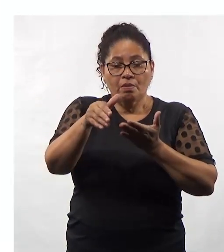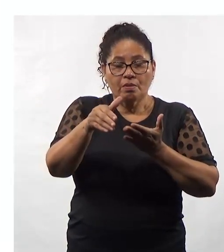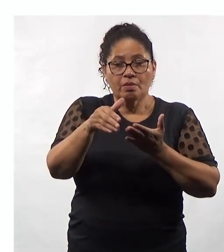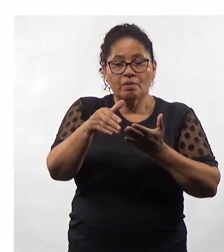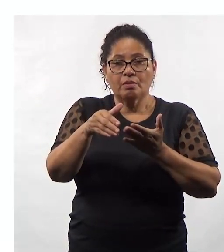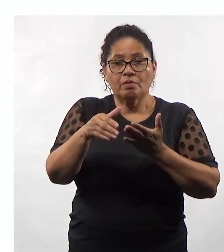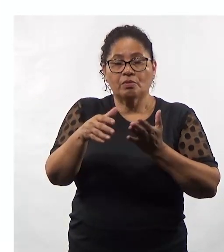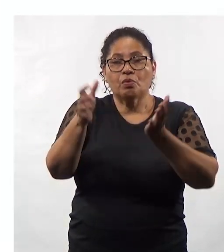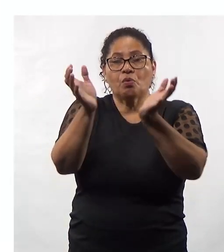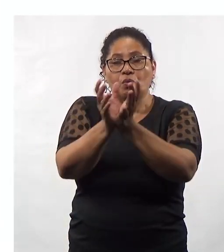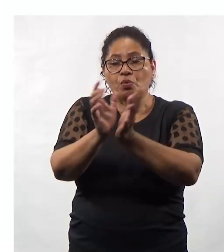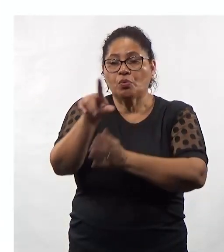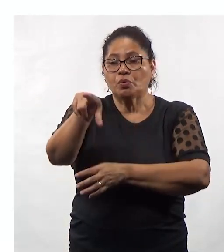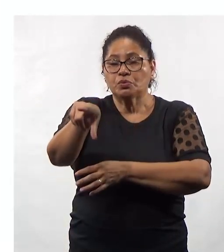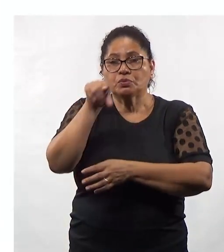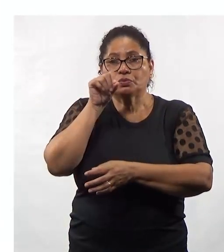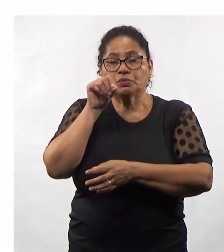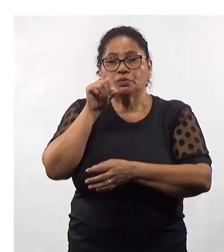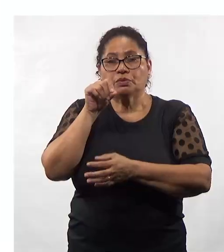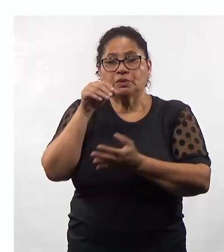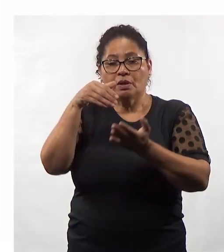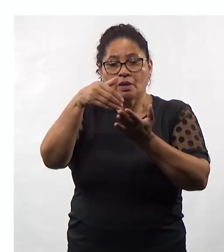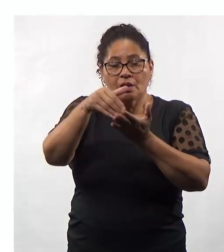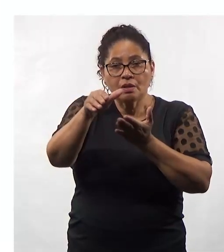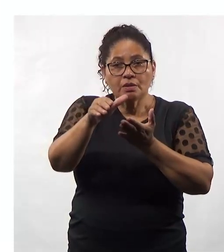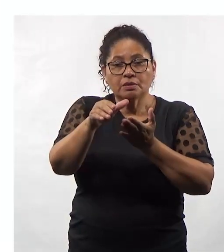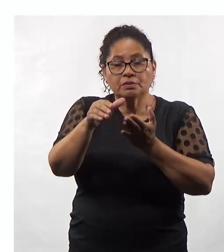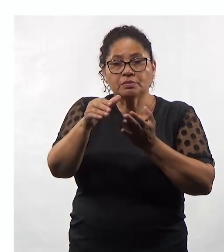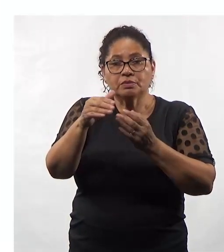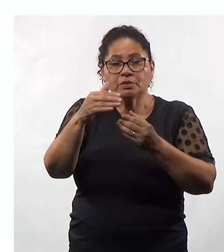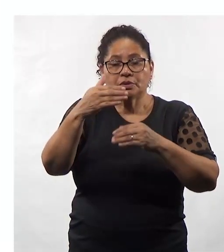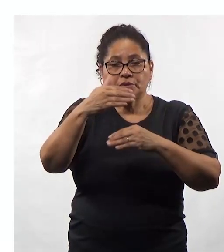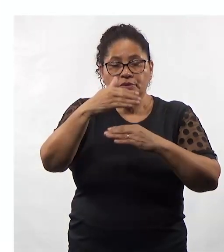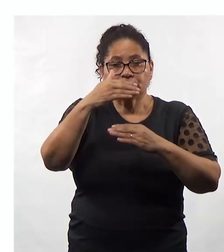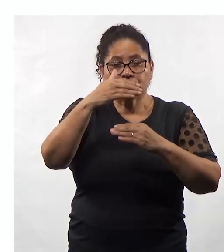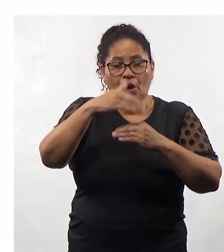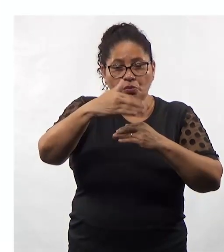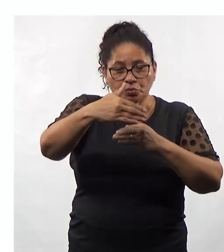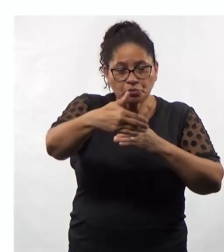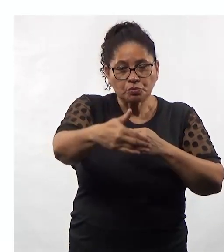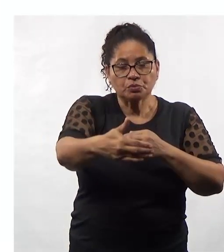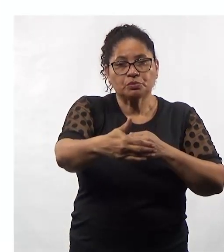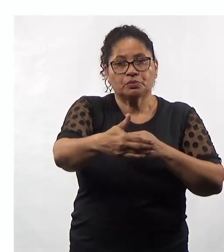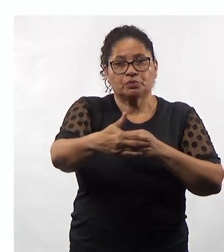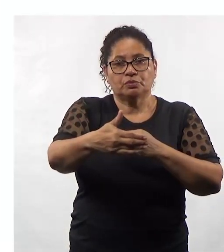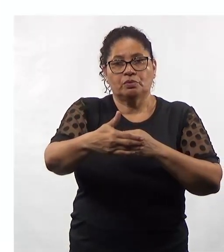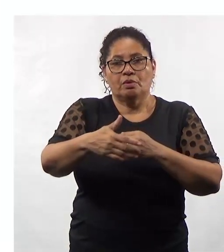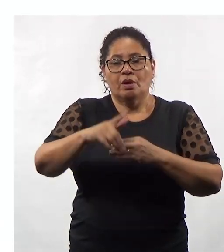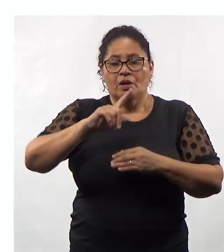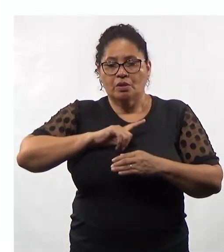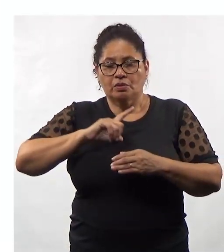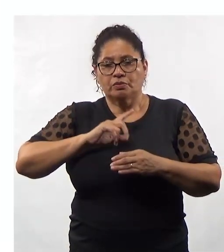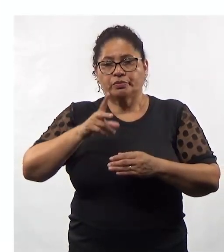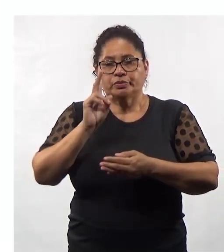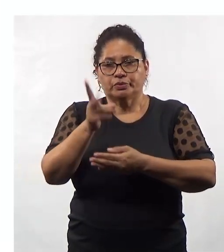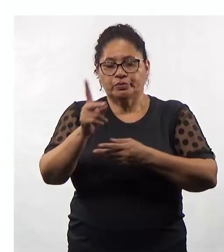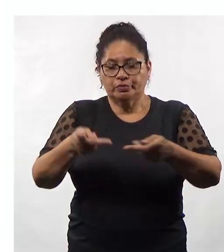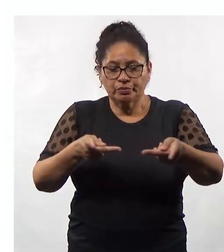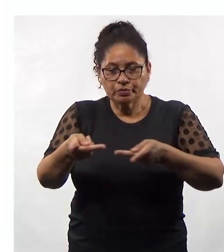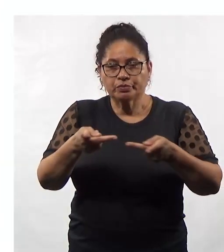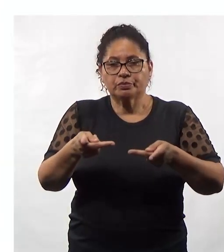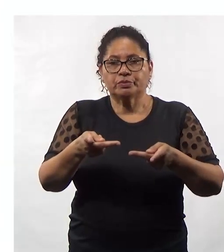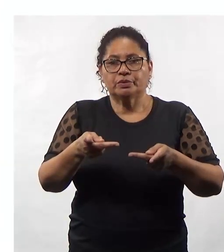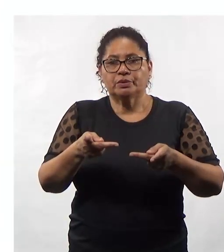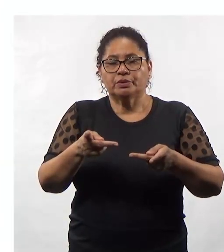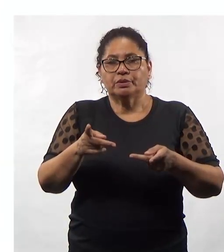eliminação ou classificação? Quando a gente elimina, a gente tira do processo. Quando a gente classifica, a gente mantém o